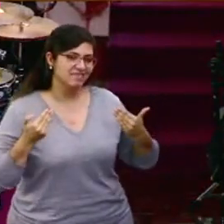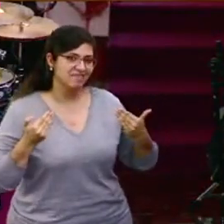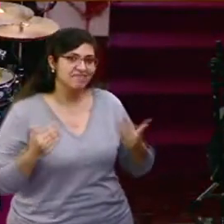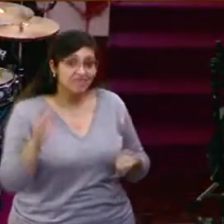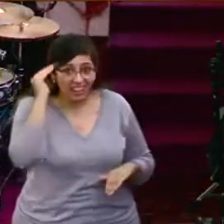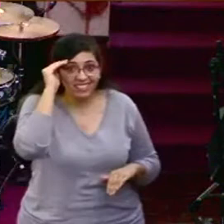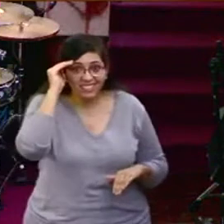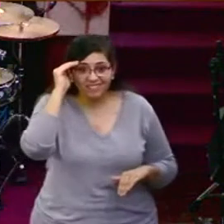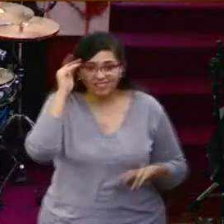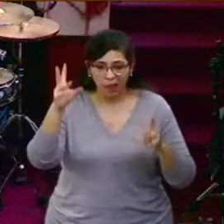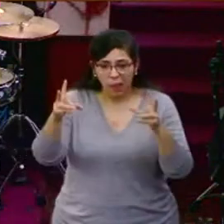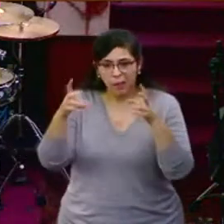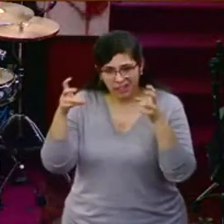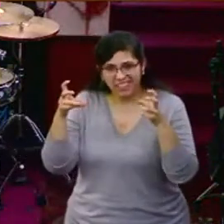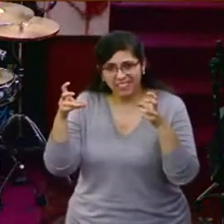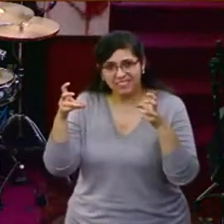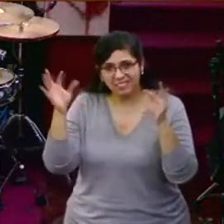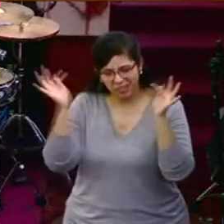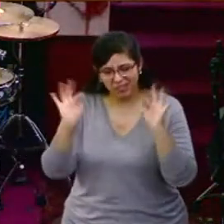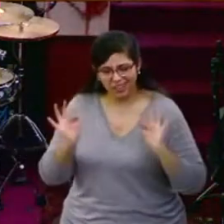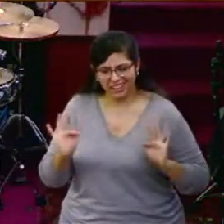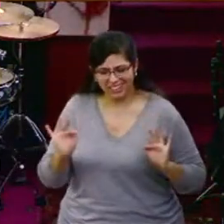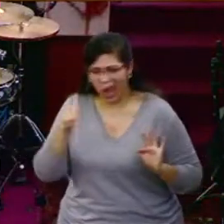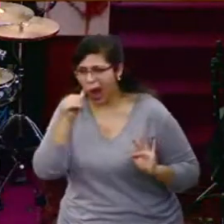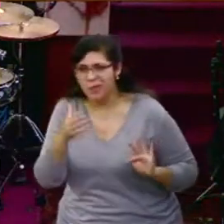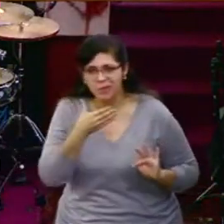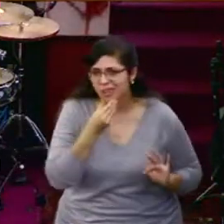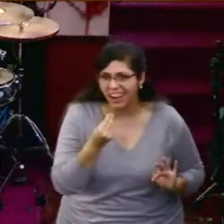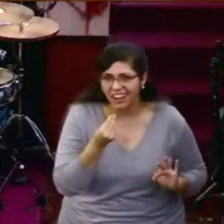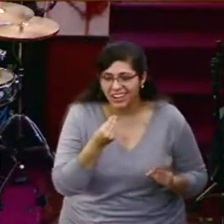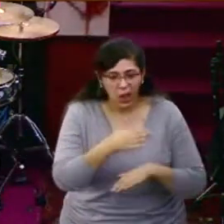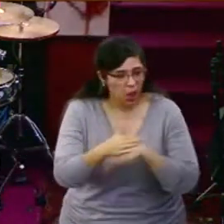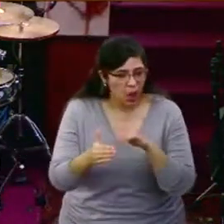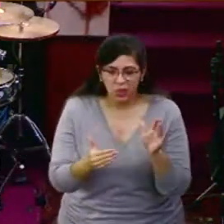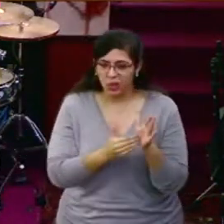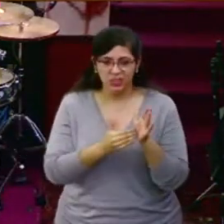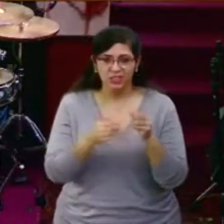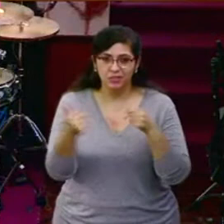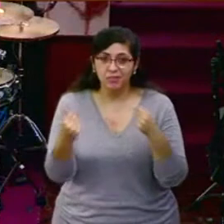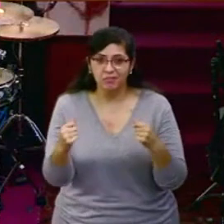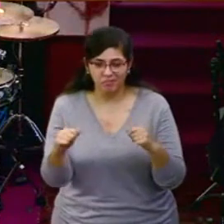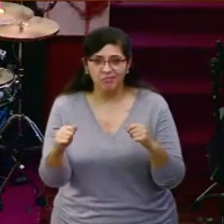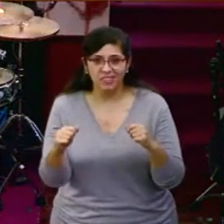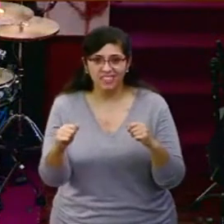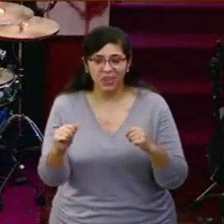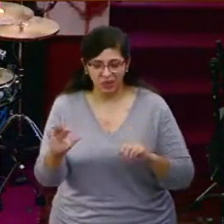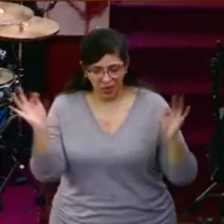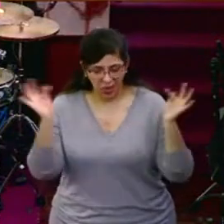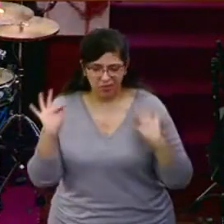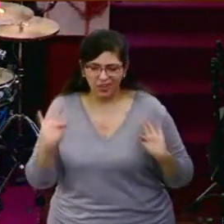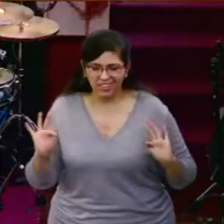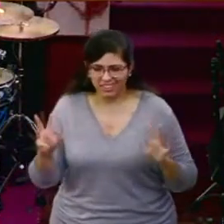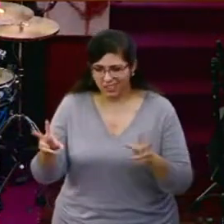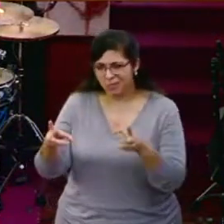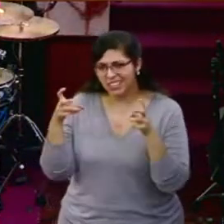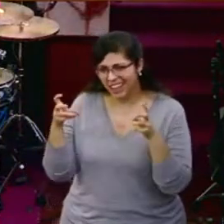e percebe como um homem pode ser feliz como uma mulher pode ser feliz quando ele percebe a diferença que há